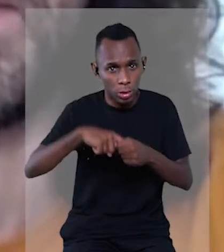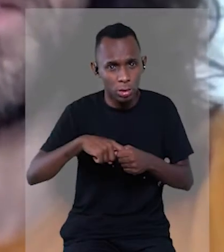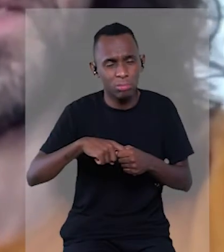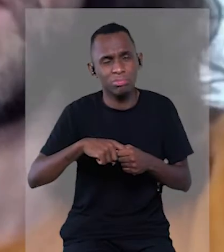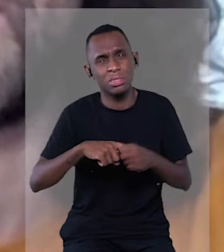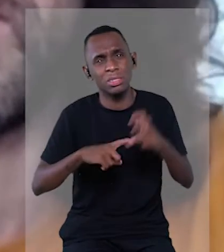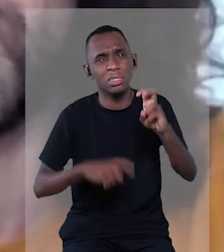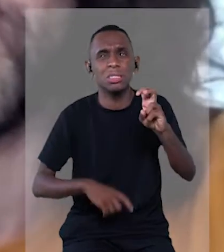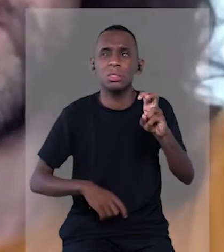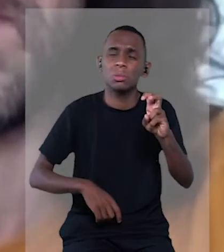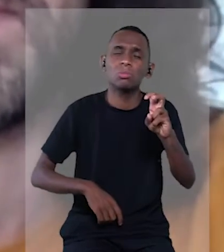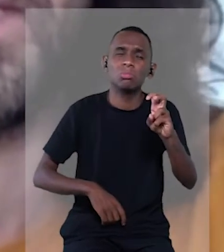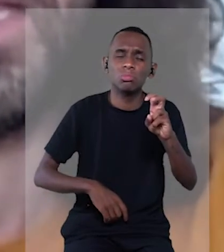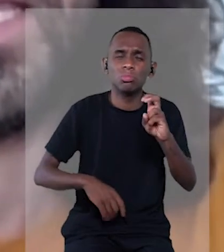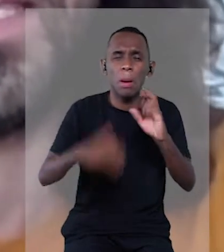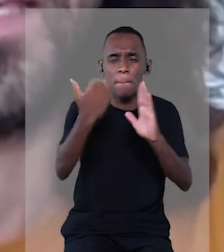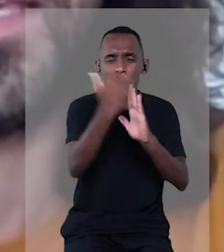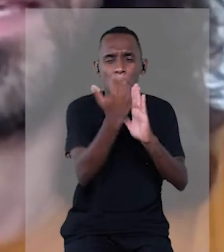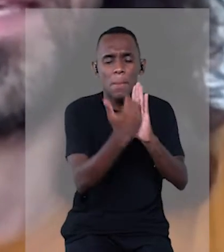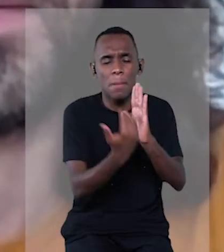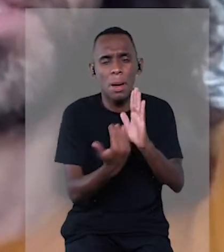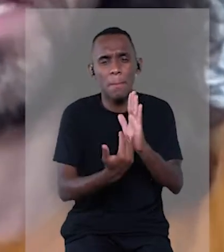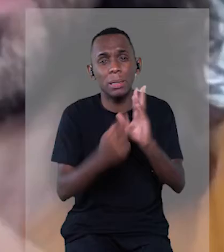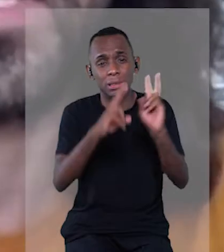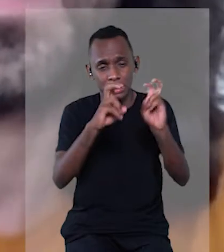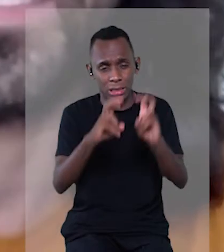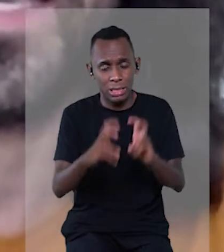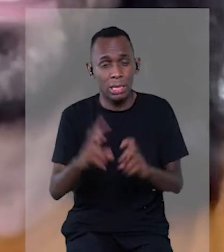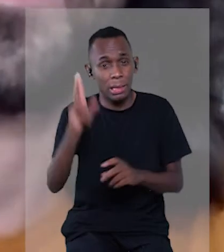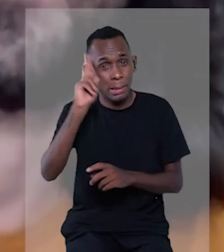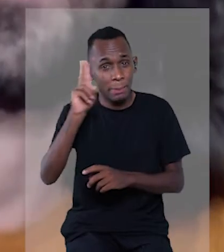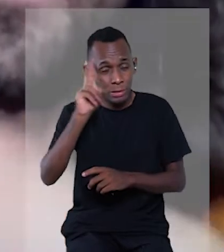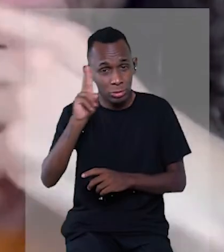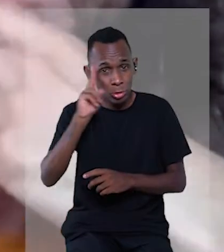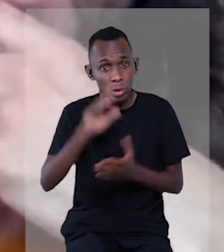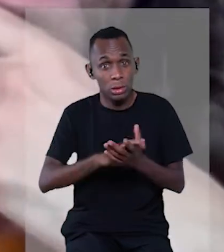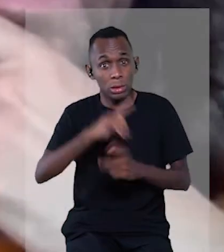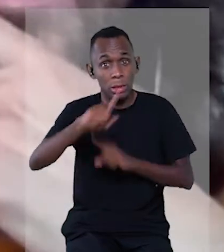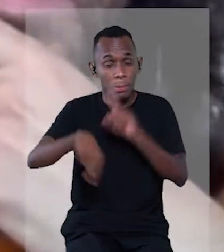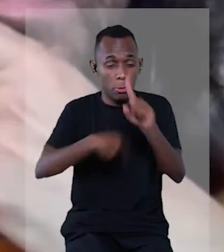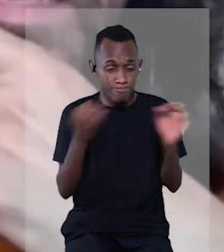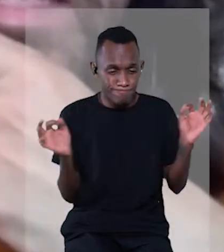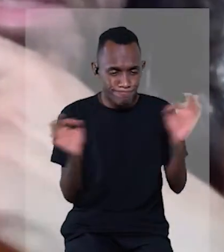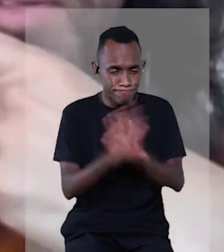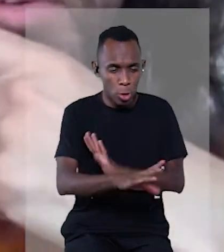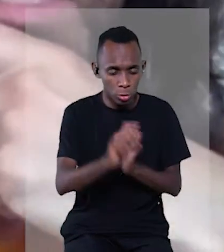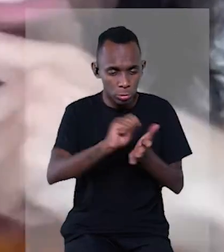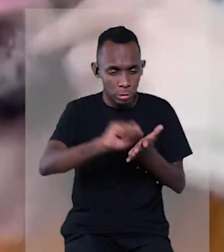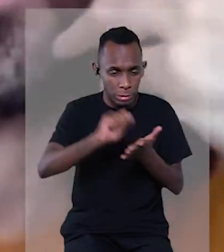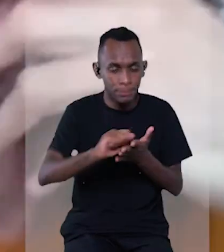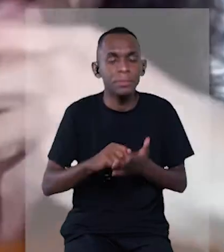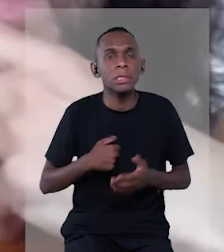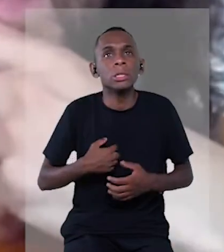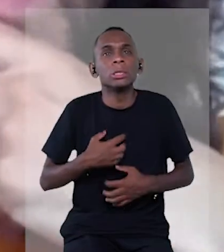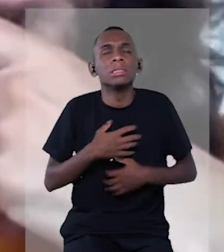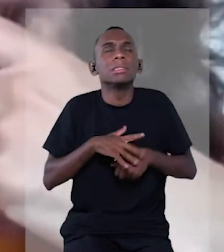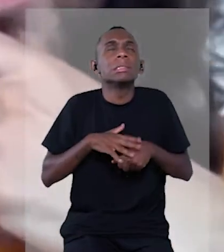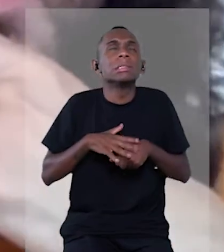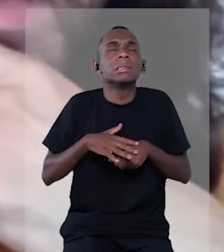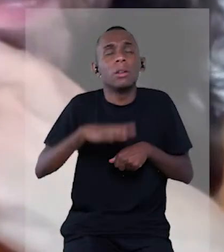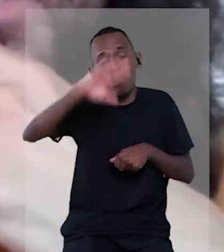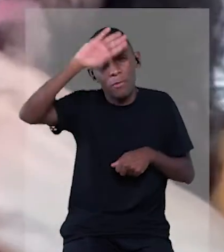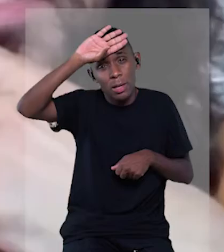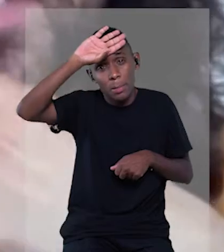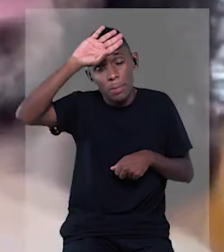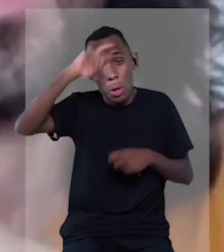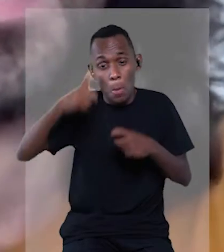lá, de 5 histórias, e eu cheguei a adoecer após escrever as histórias, tive febre, fui